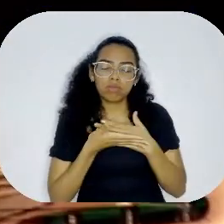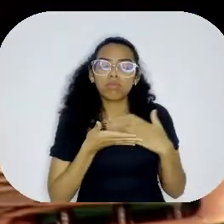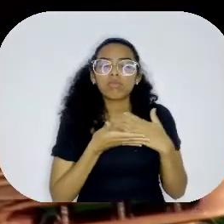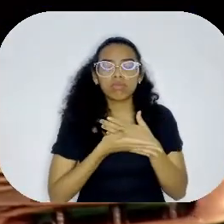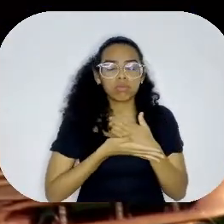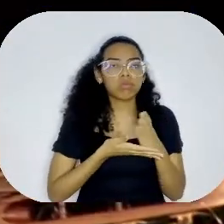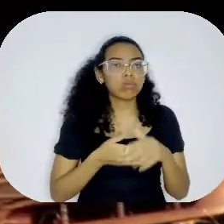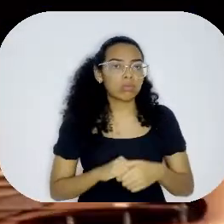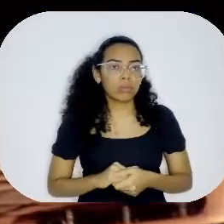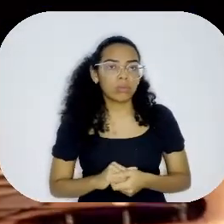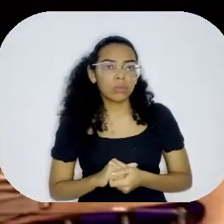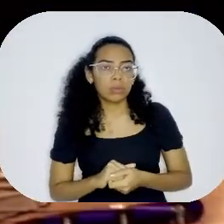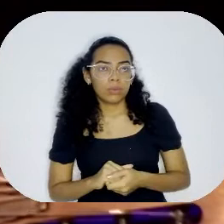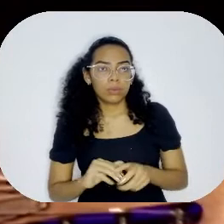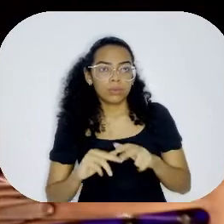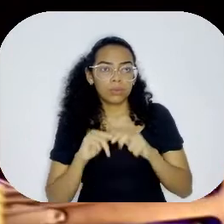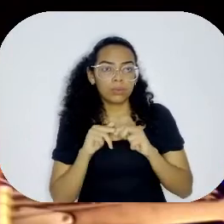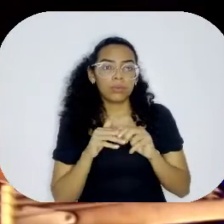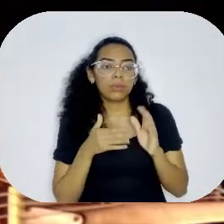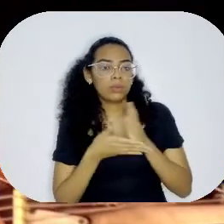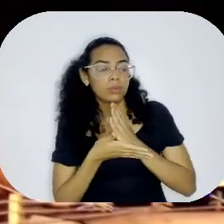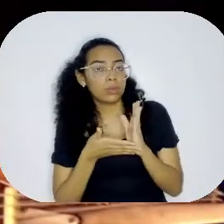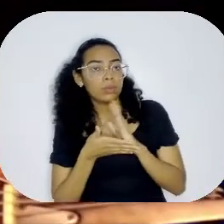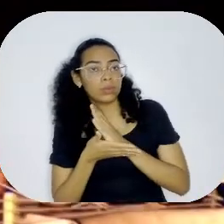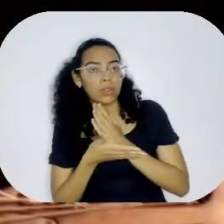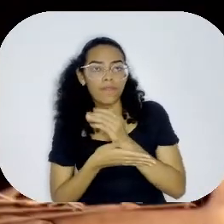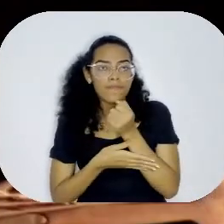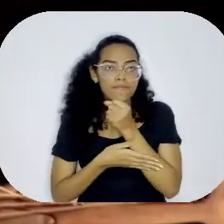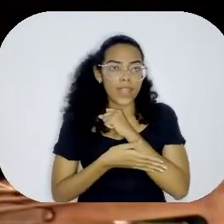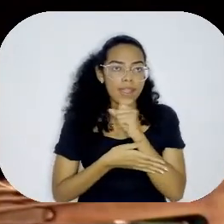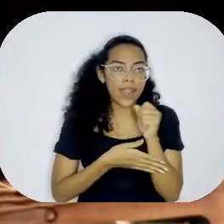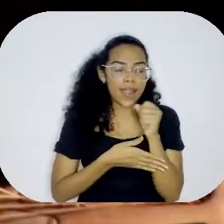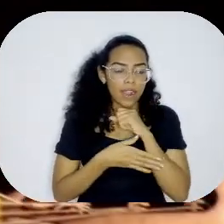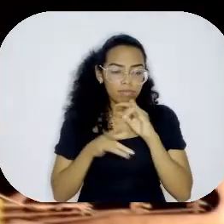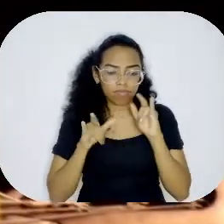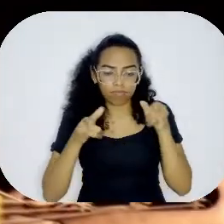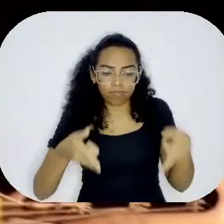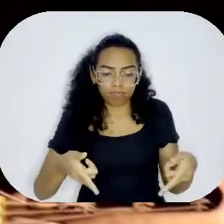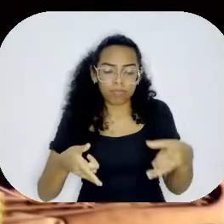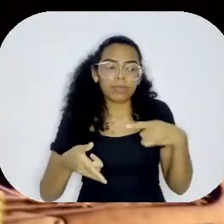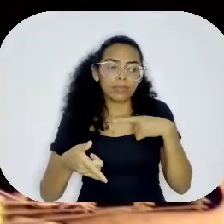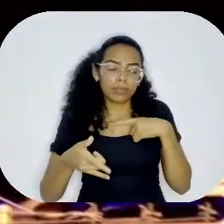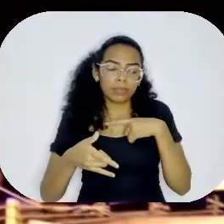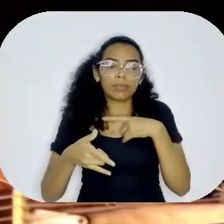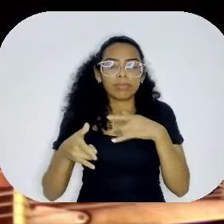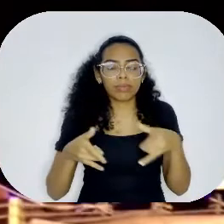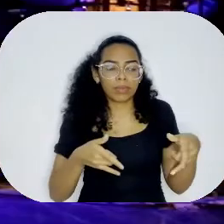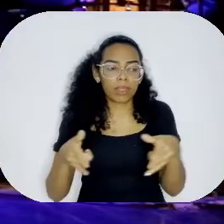Alguns dos seus conjuntos habitacionais, onde suas velhas camas